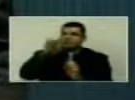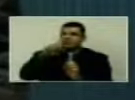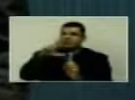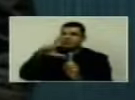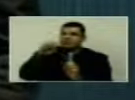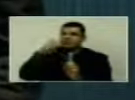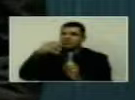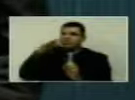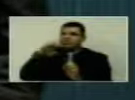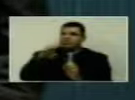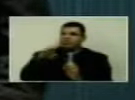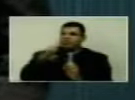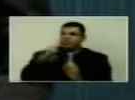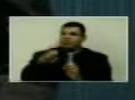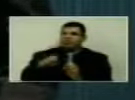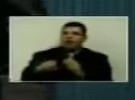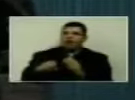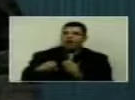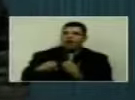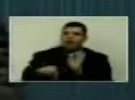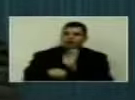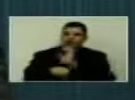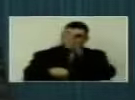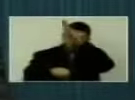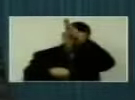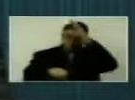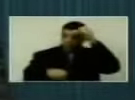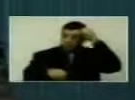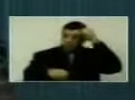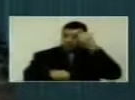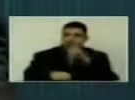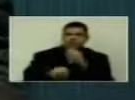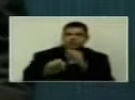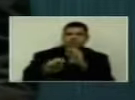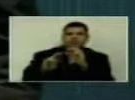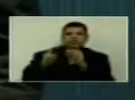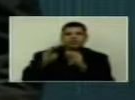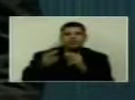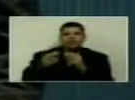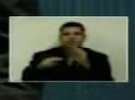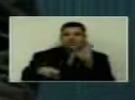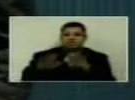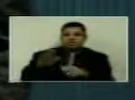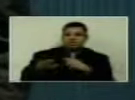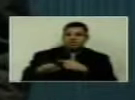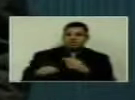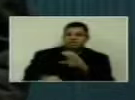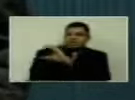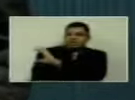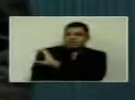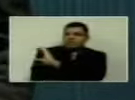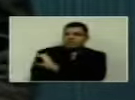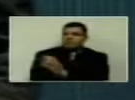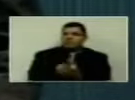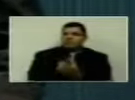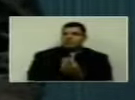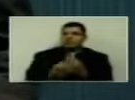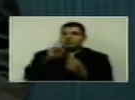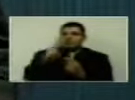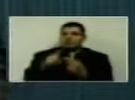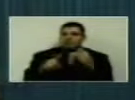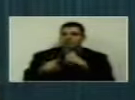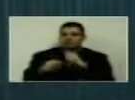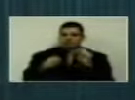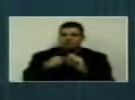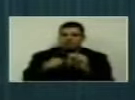o gangster da merenda escolar do estado do Amazonas. Ou seja, a cooperativa, que é a única